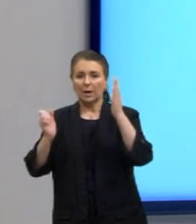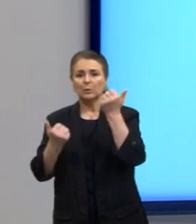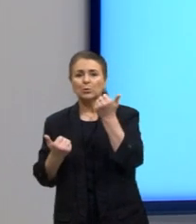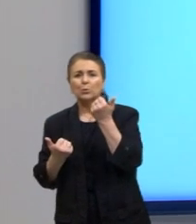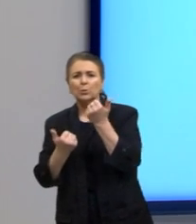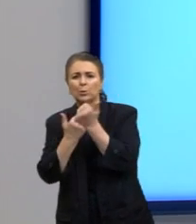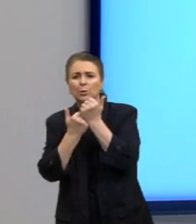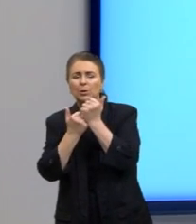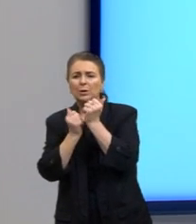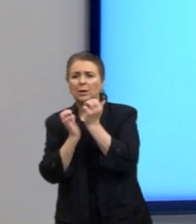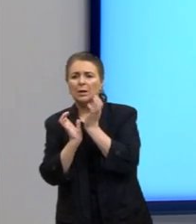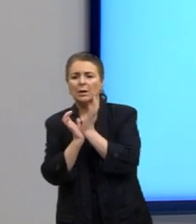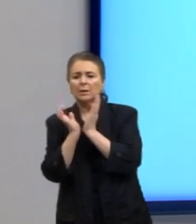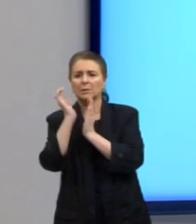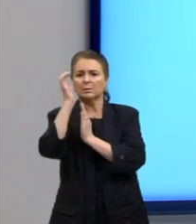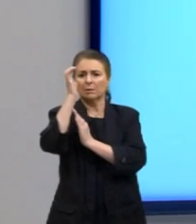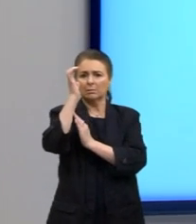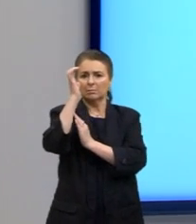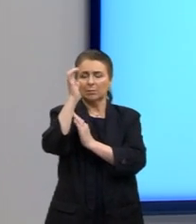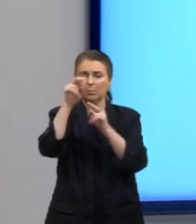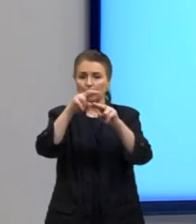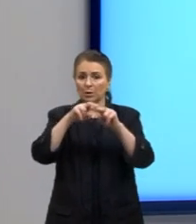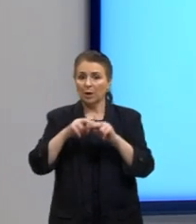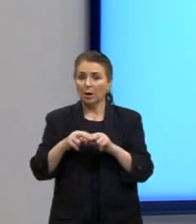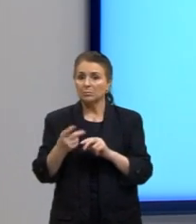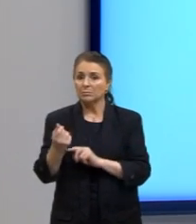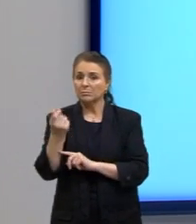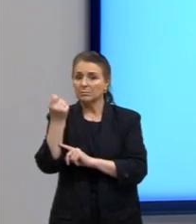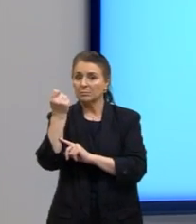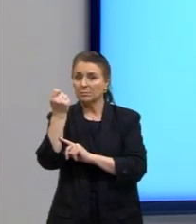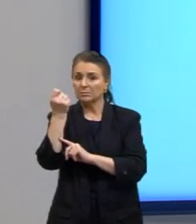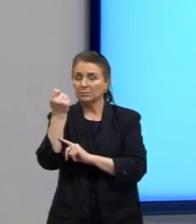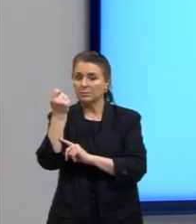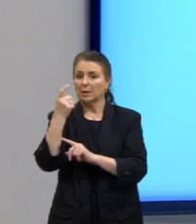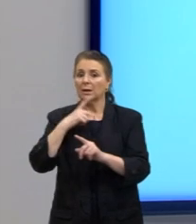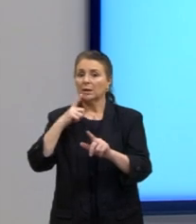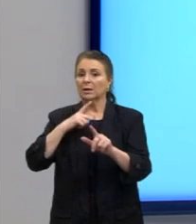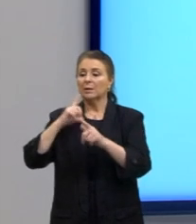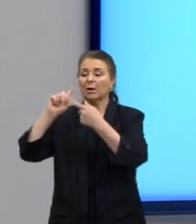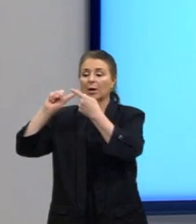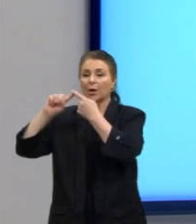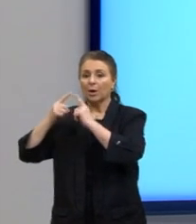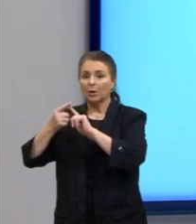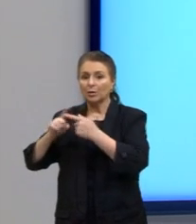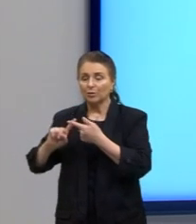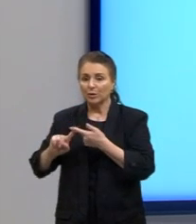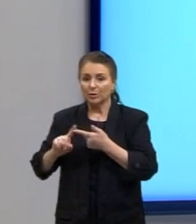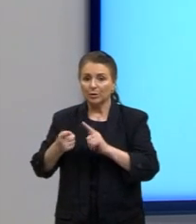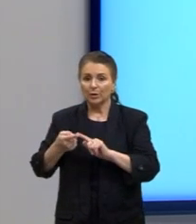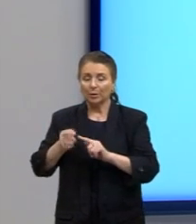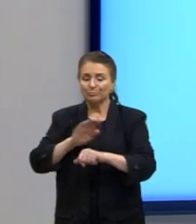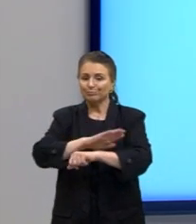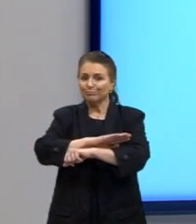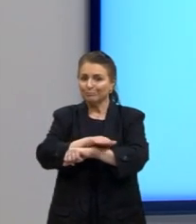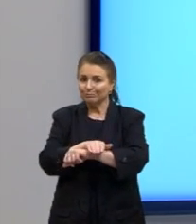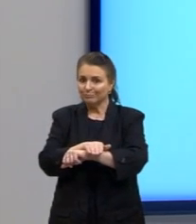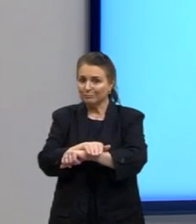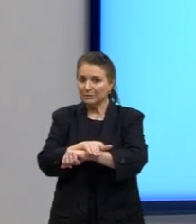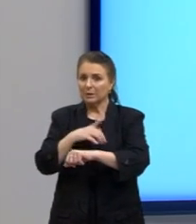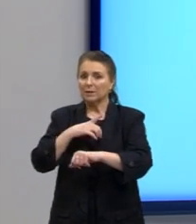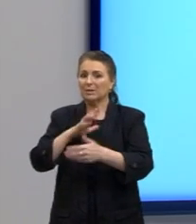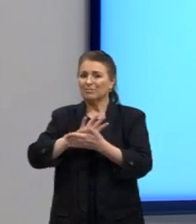função do capital na qual se instaura a lógica da discriminação e não a desejada inclusão social.